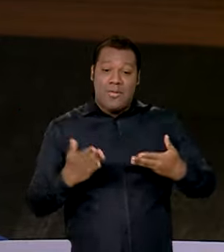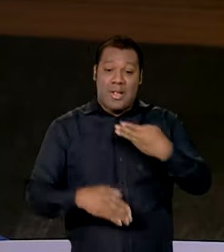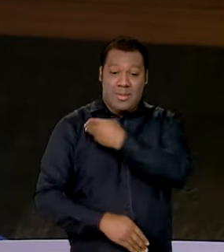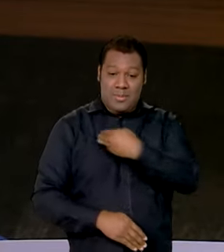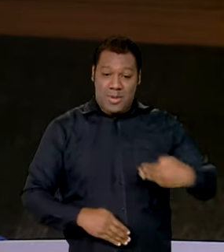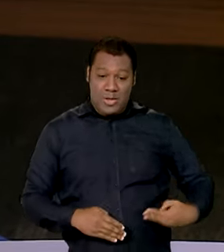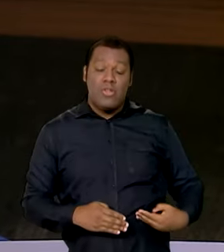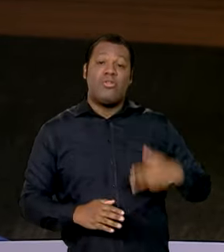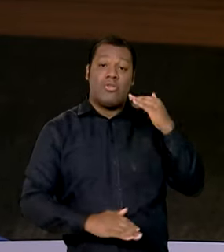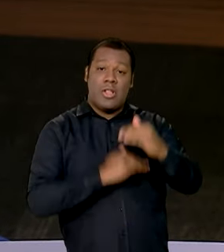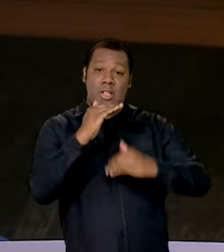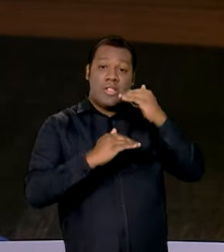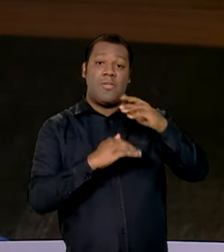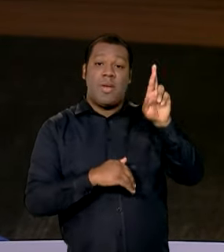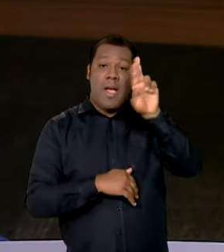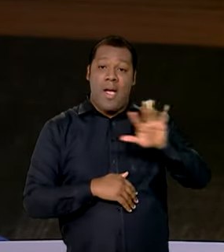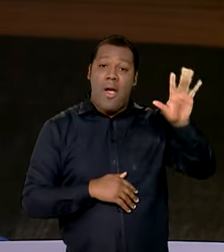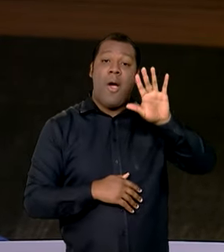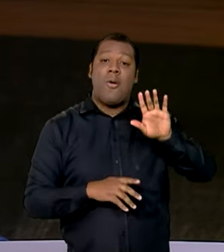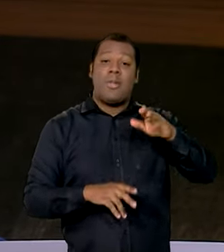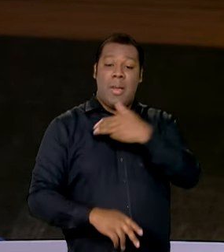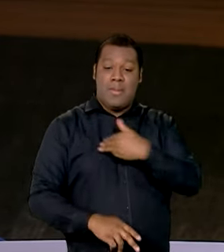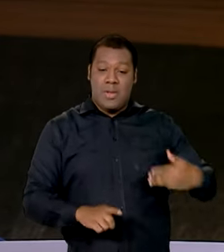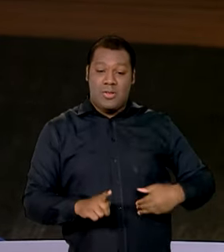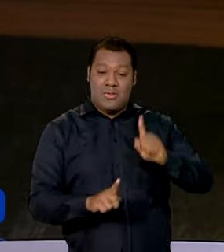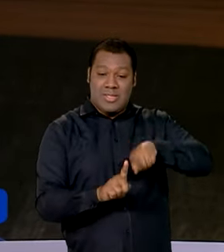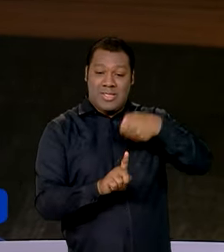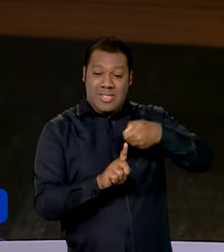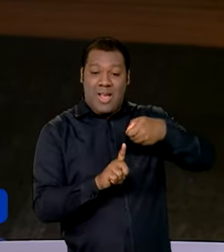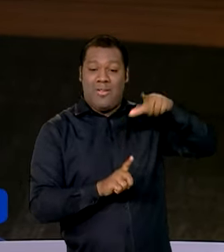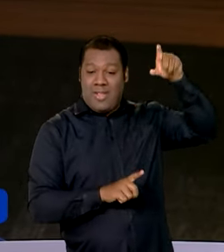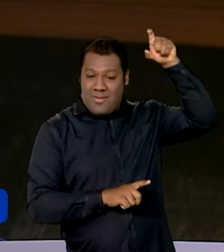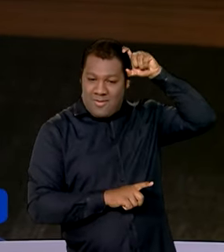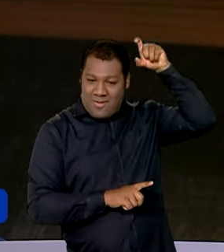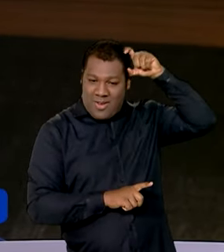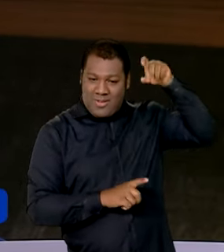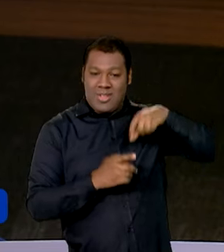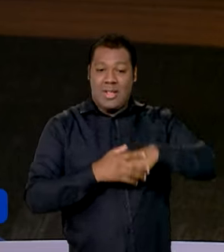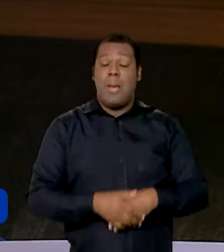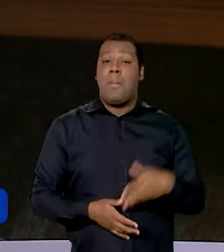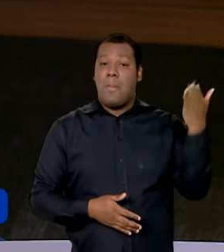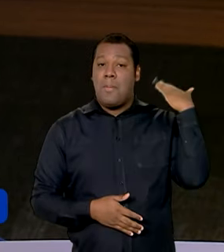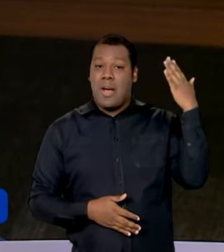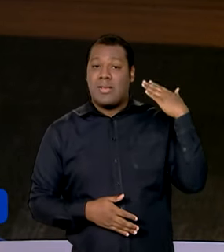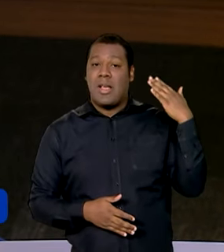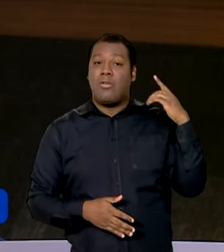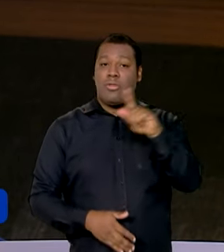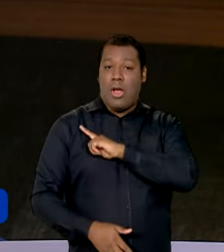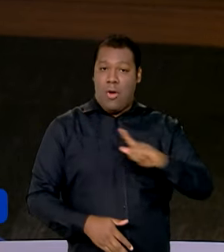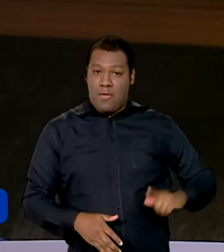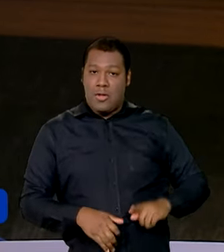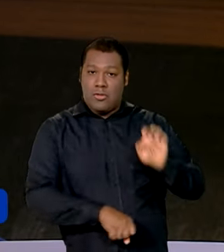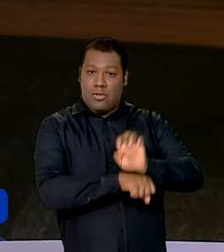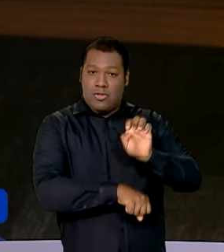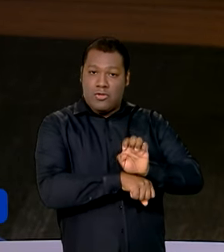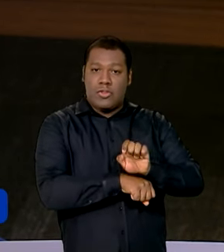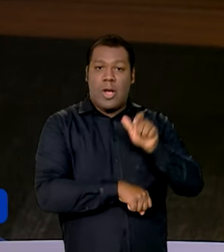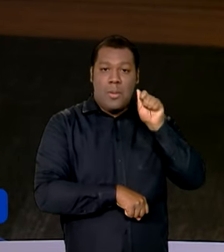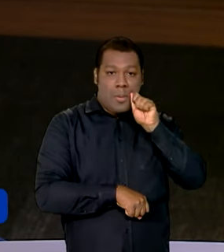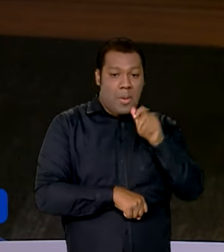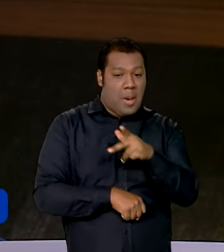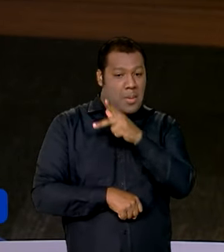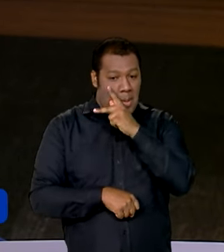desenvolvimento Regional valdeis Gois foi governador do Amapá por quatro mandatos começou na vida política em